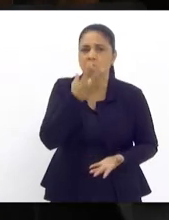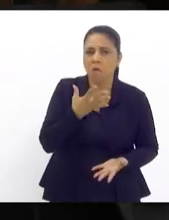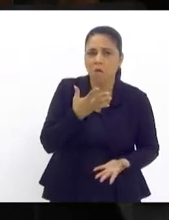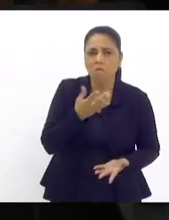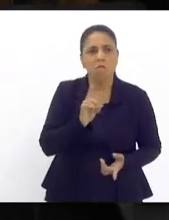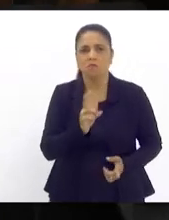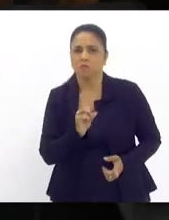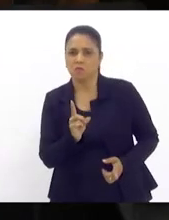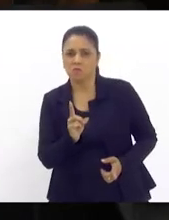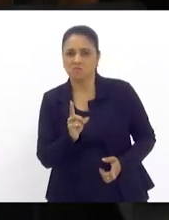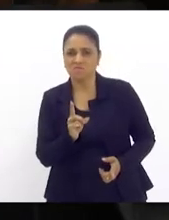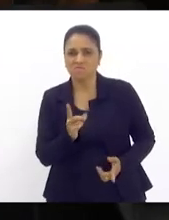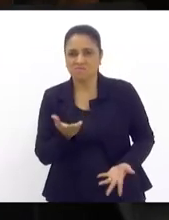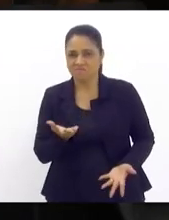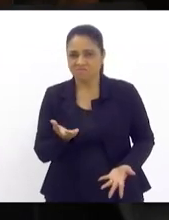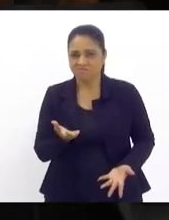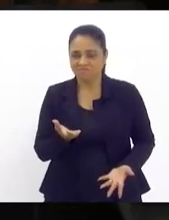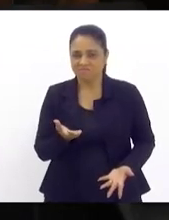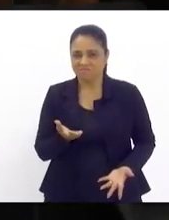Um benefício